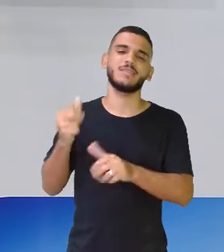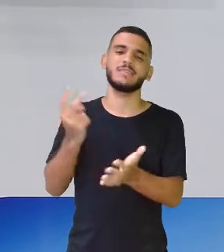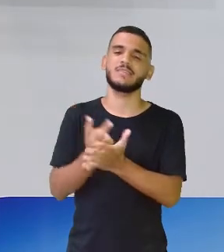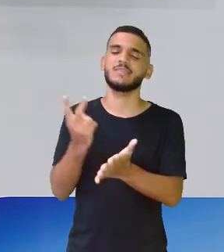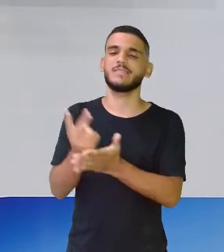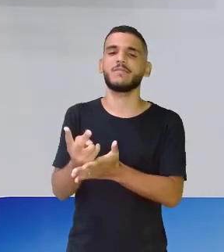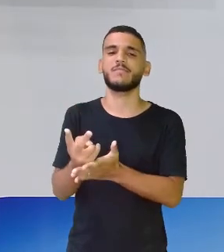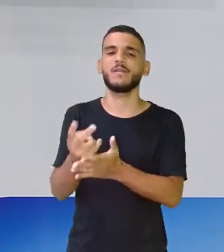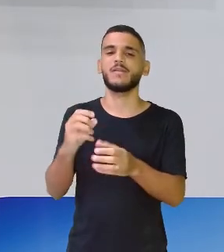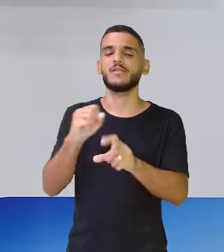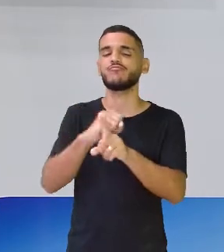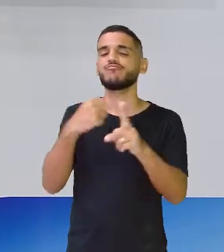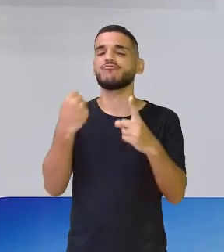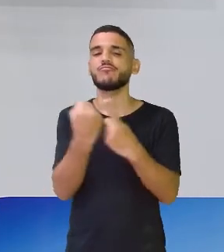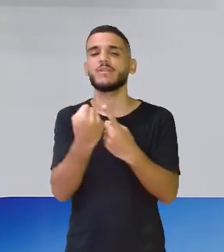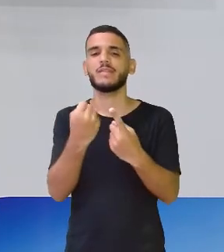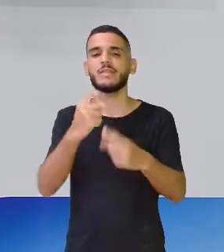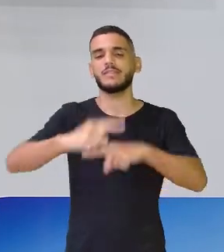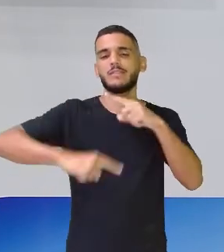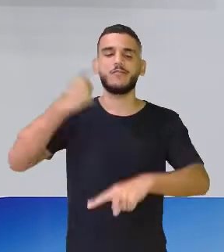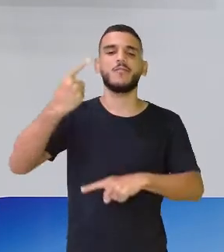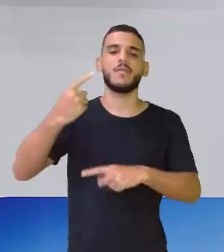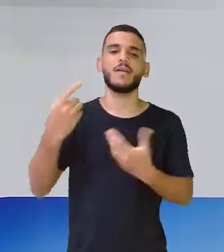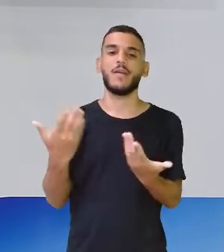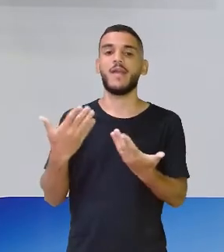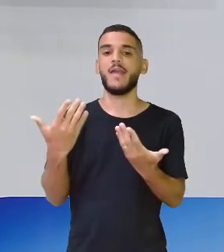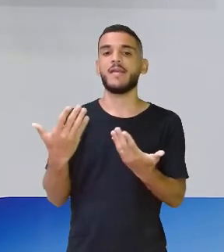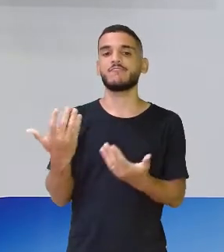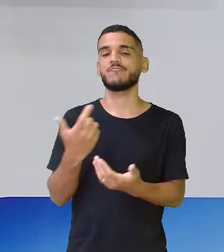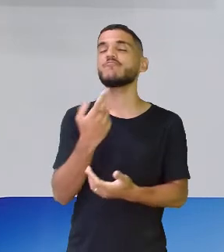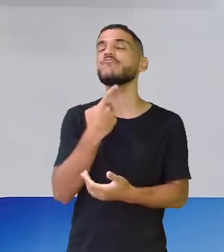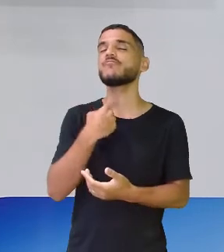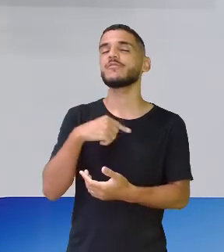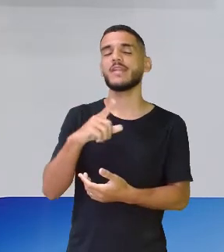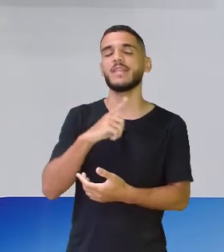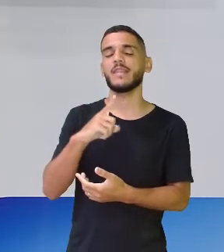pensar social, já que a gente quer que esses homens vivam e vivam bem.